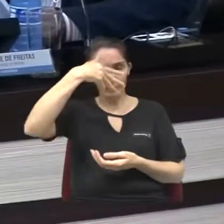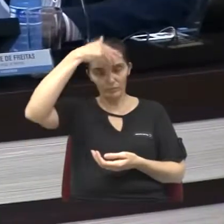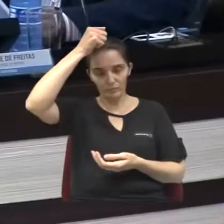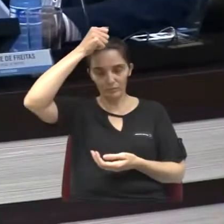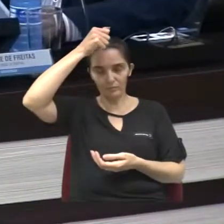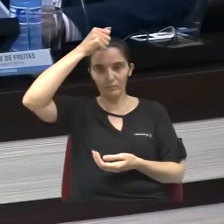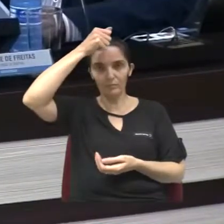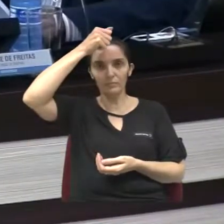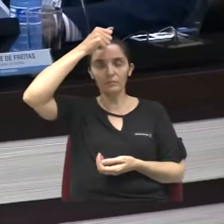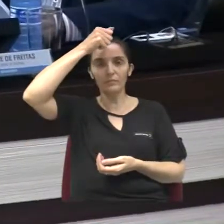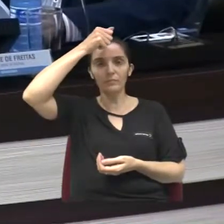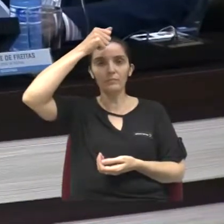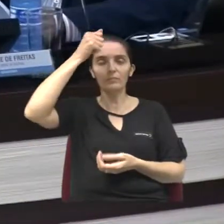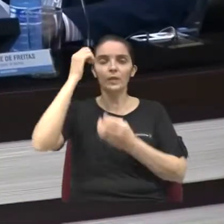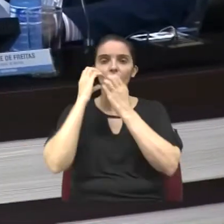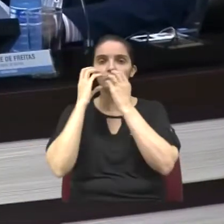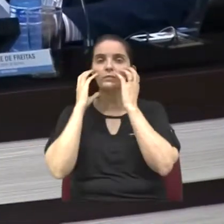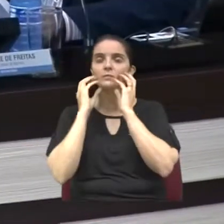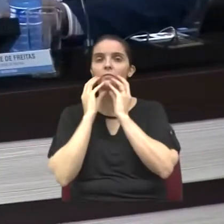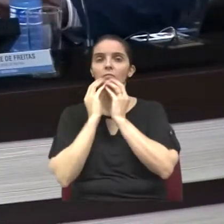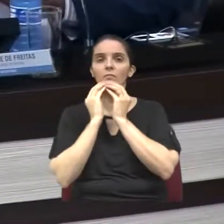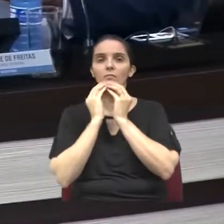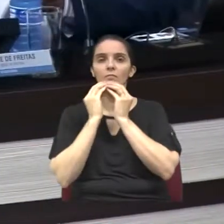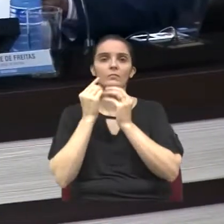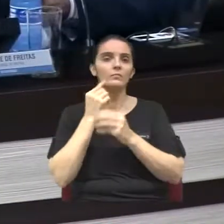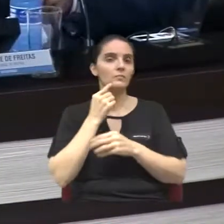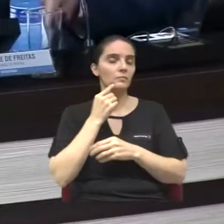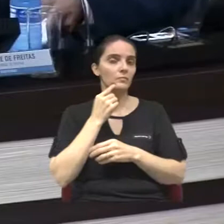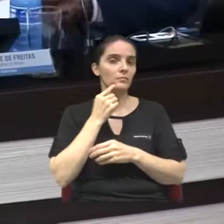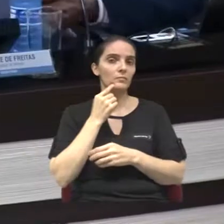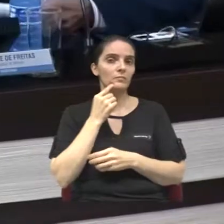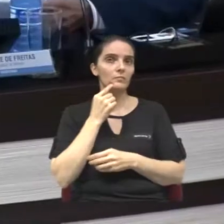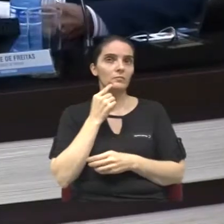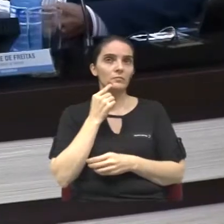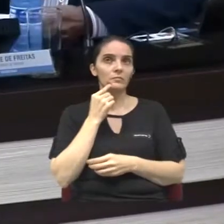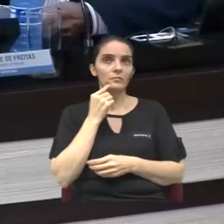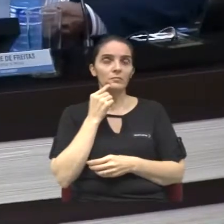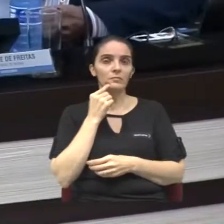Franco, Mirdo Lanche, Cleiton Silva,